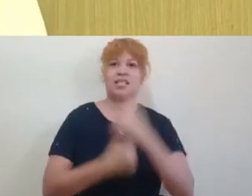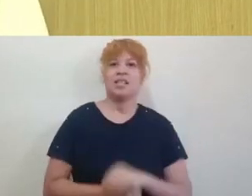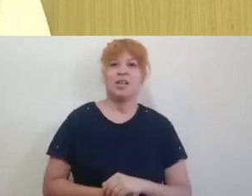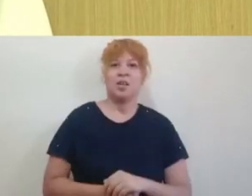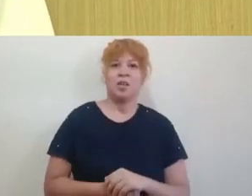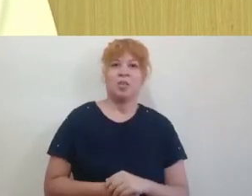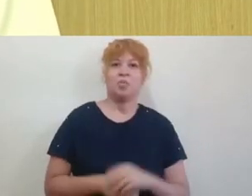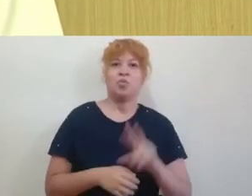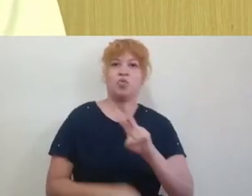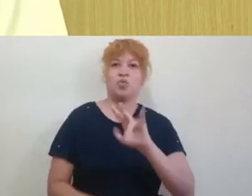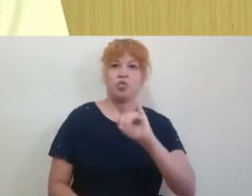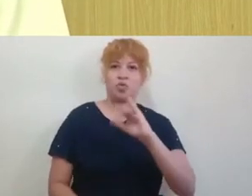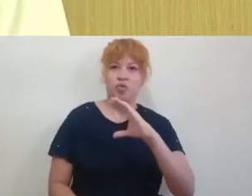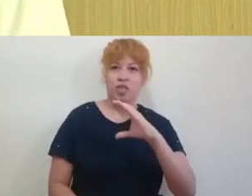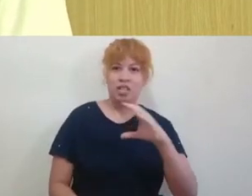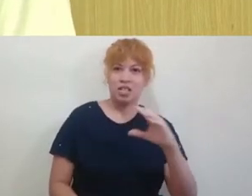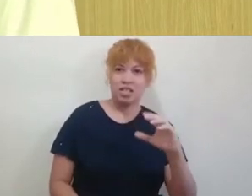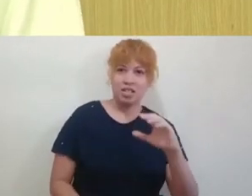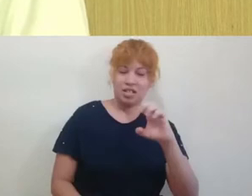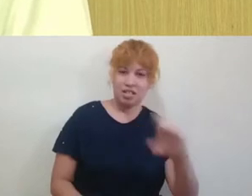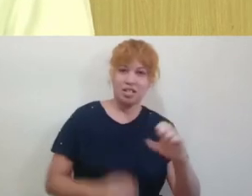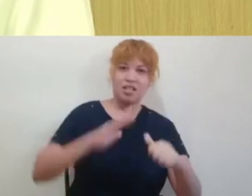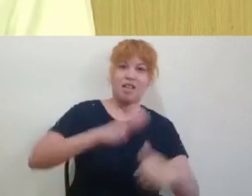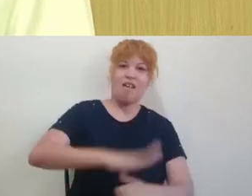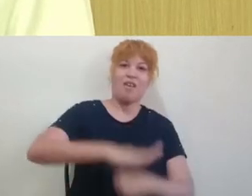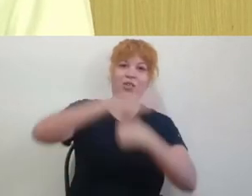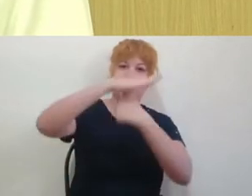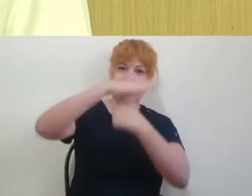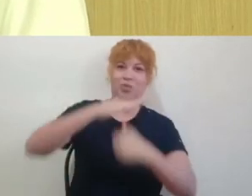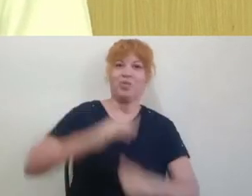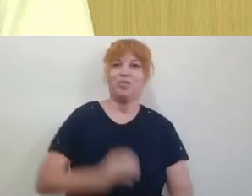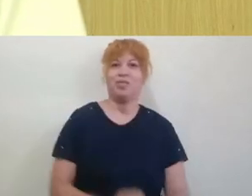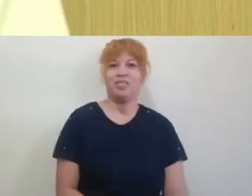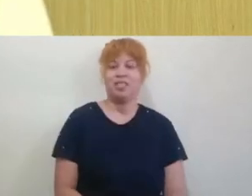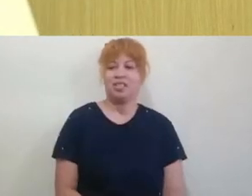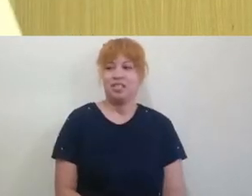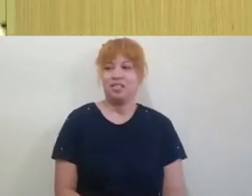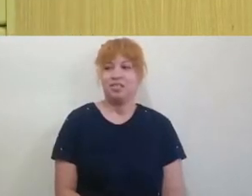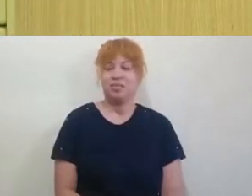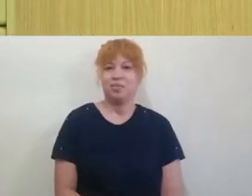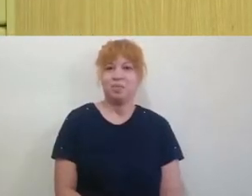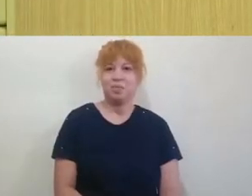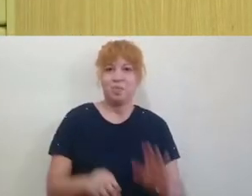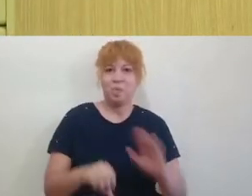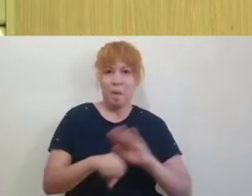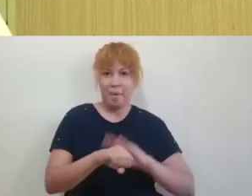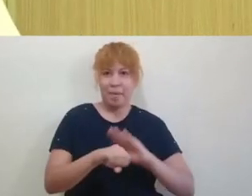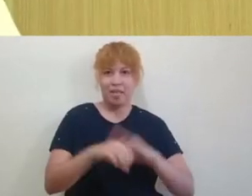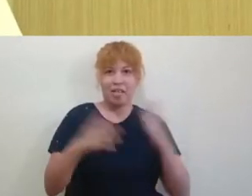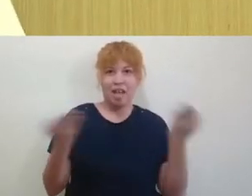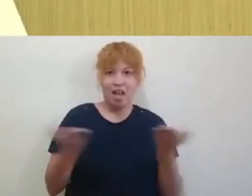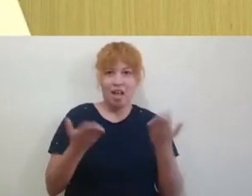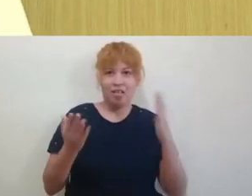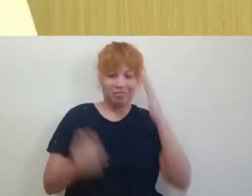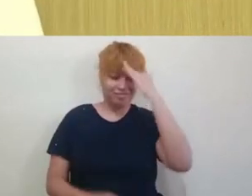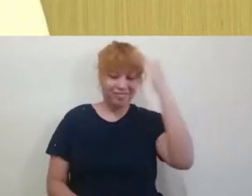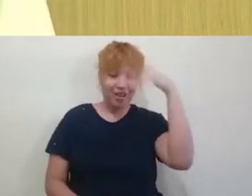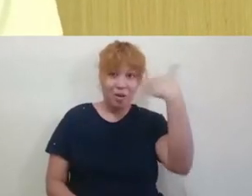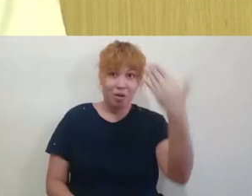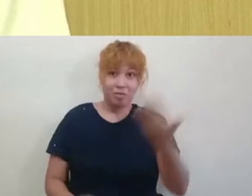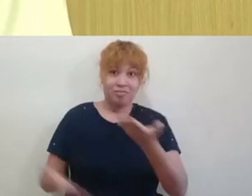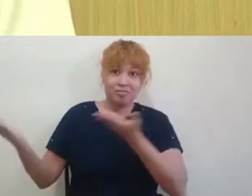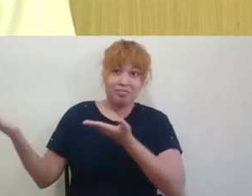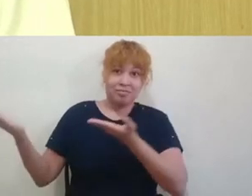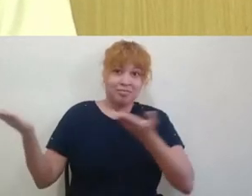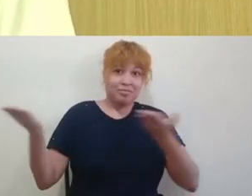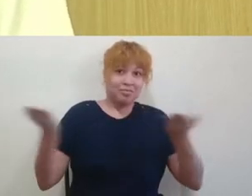da nossa Unidade Acadêmica de Serra Talhada, professor Ariá, diretor da Unidade Acadêmica do Cabo de Santo Agostinho,